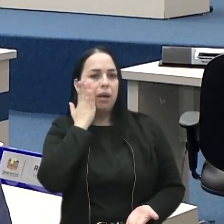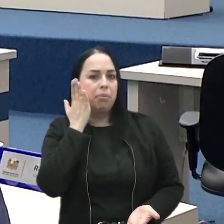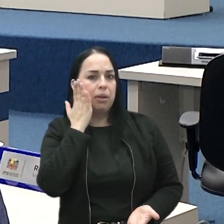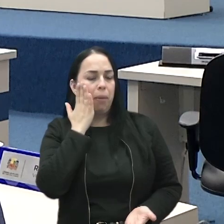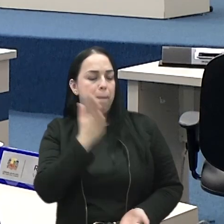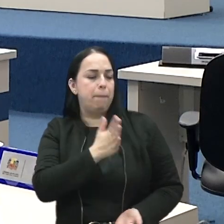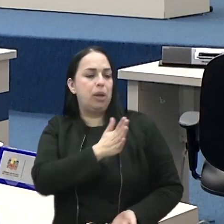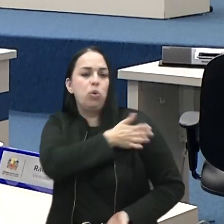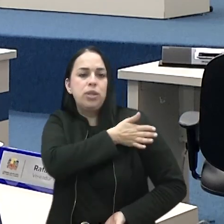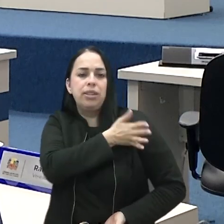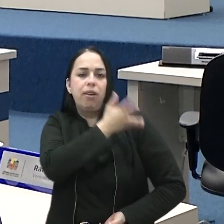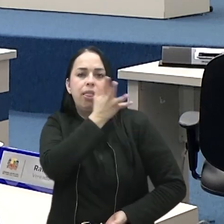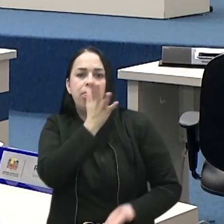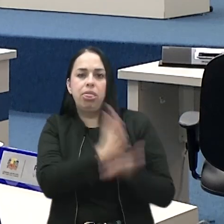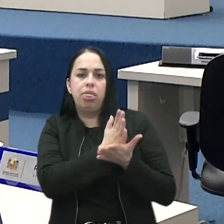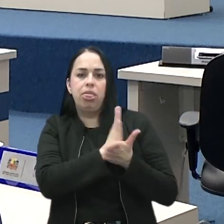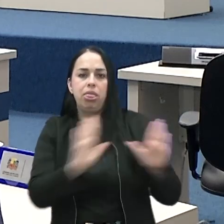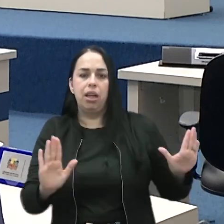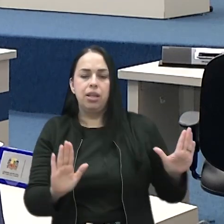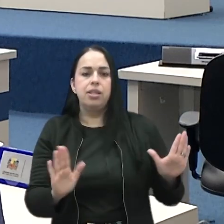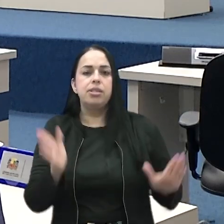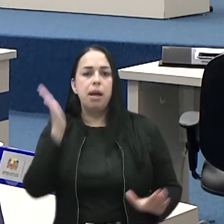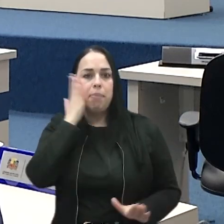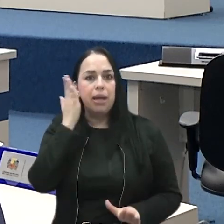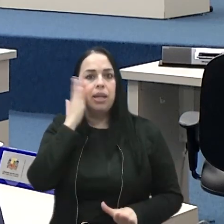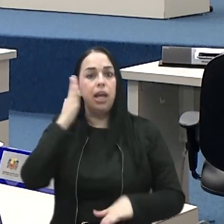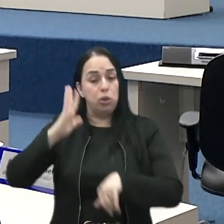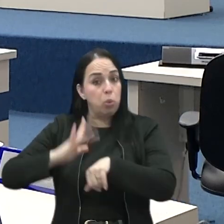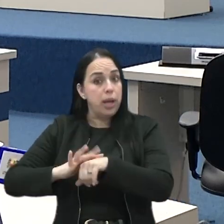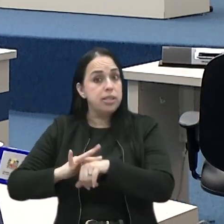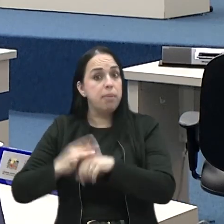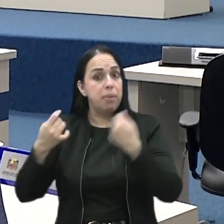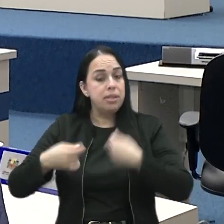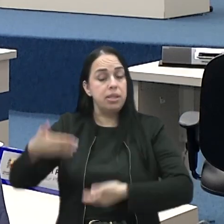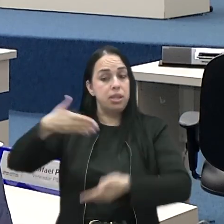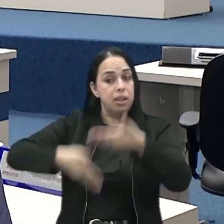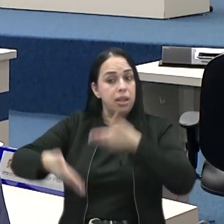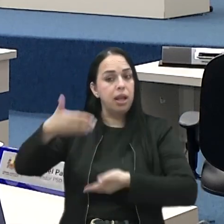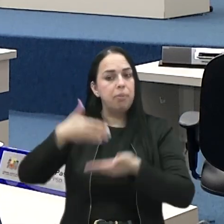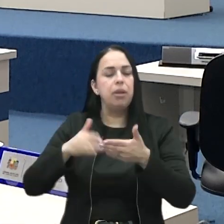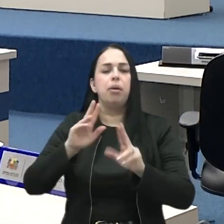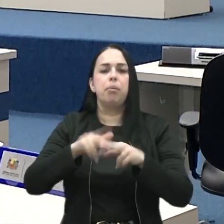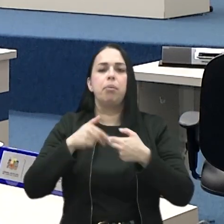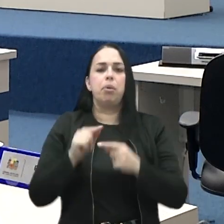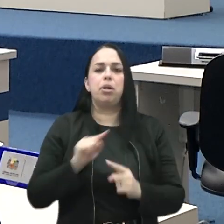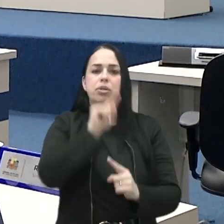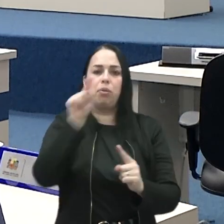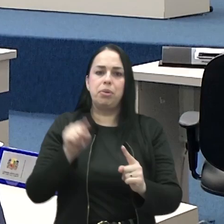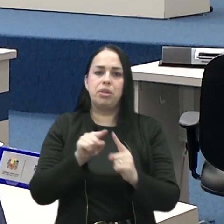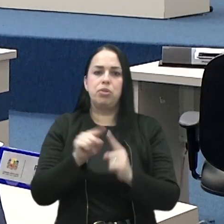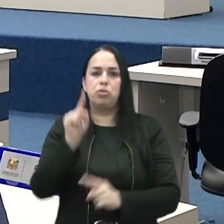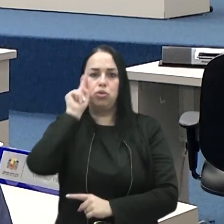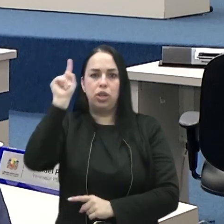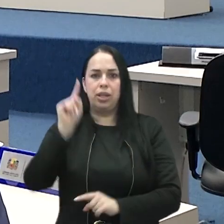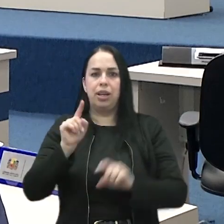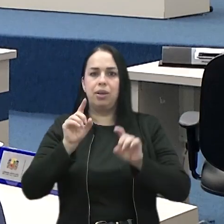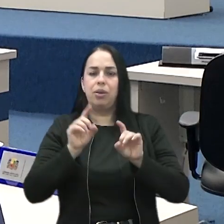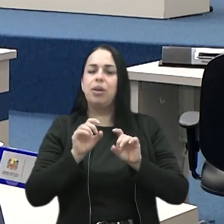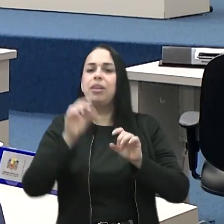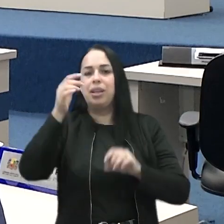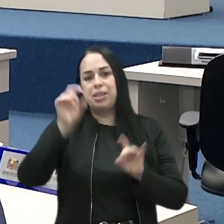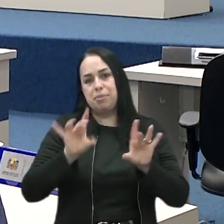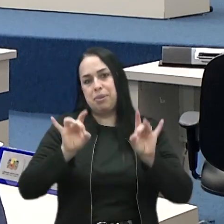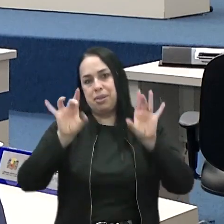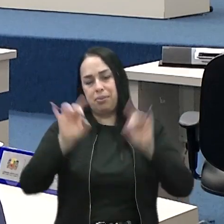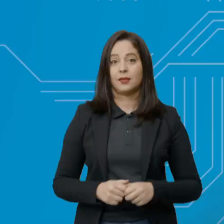a gente quebrar aquele paradigma, né, o preconceito e saber que é uma doença, precisa tratar. Então esse é o objetivo do dia